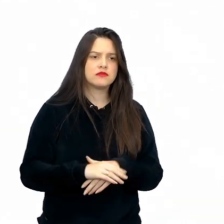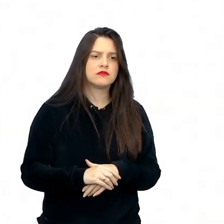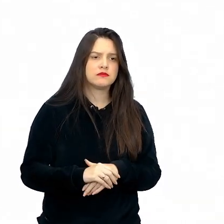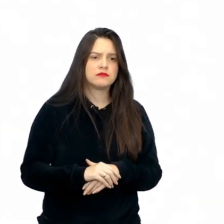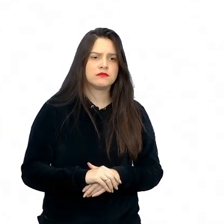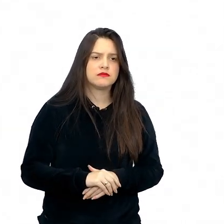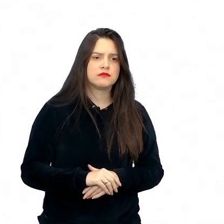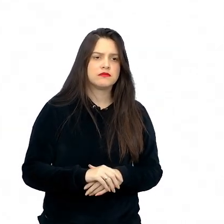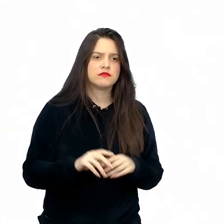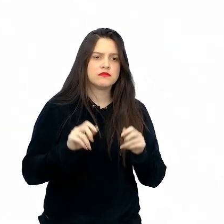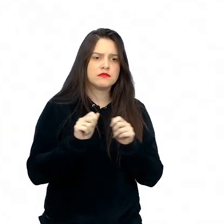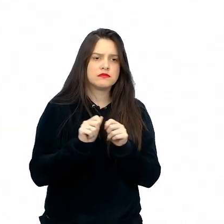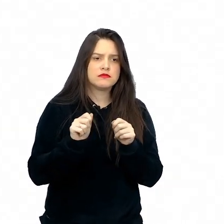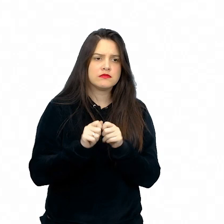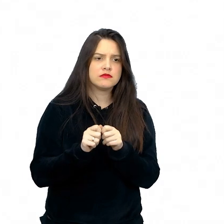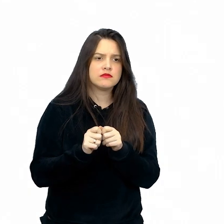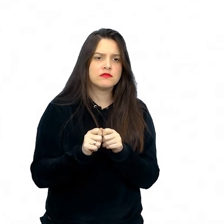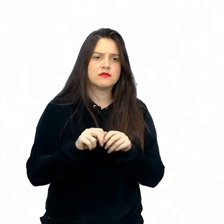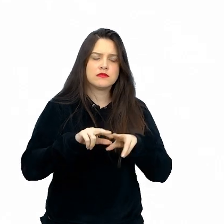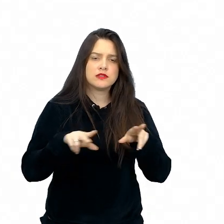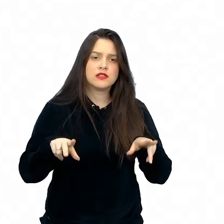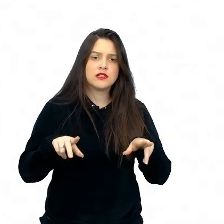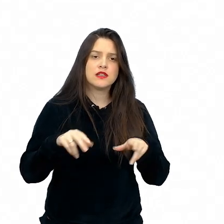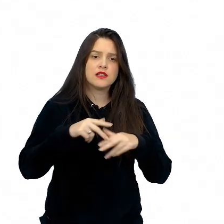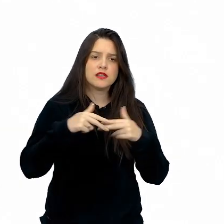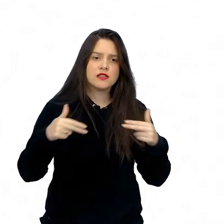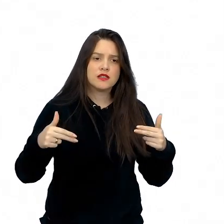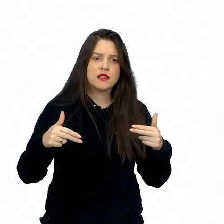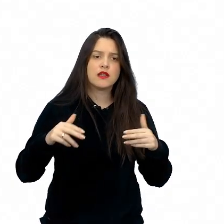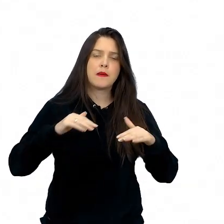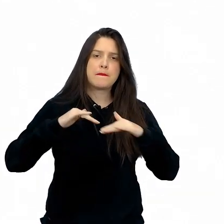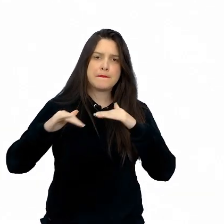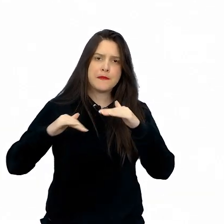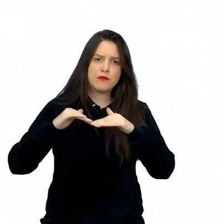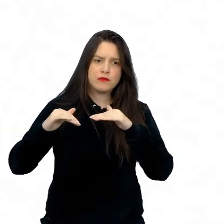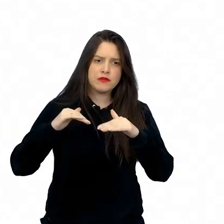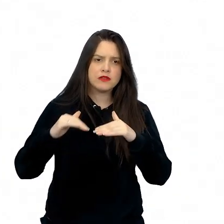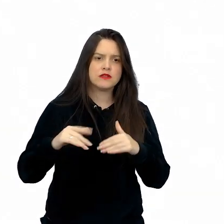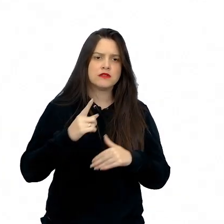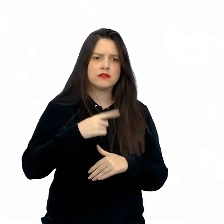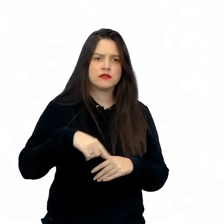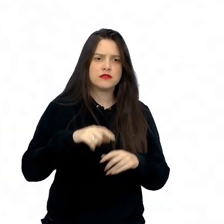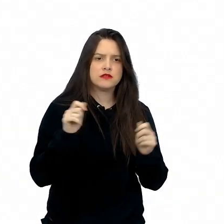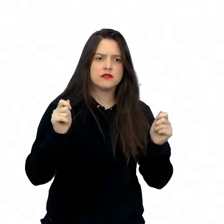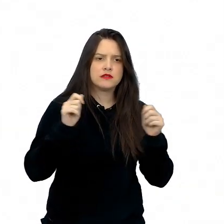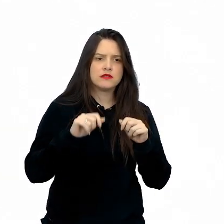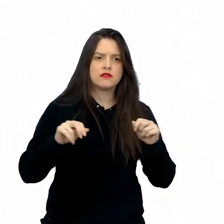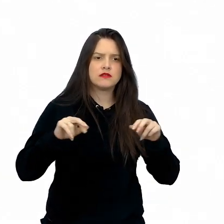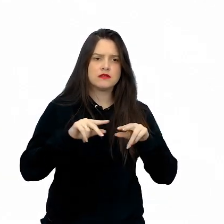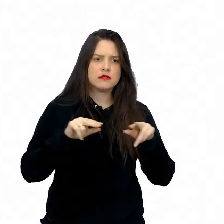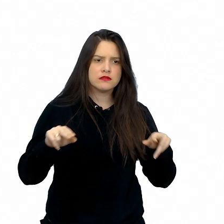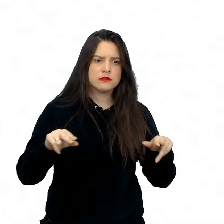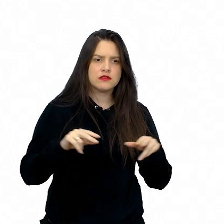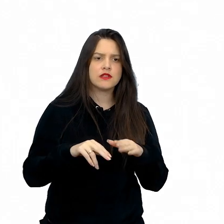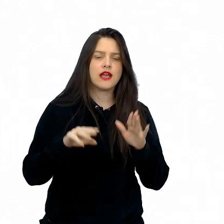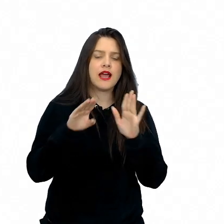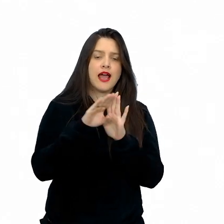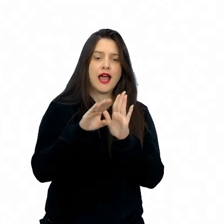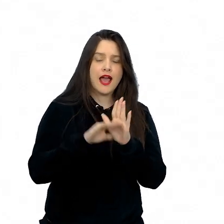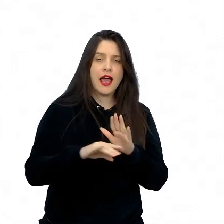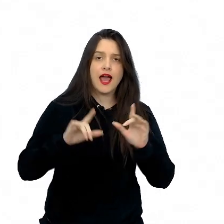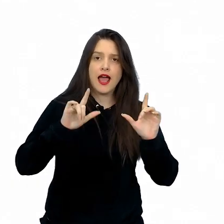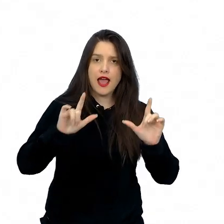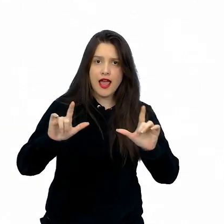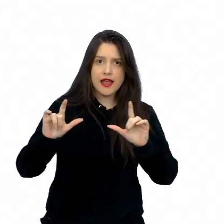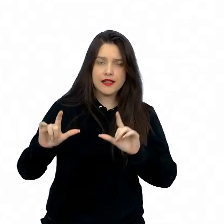ainda fazer essa representação mental. Ele precisa interiorizar as imagens que